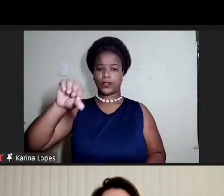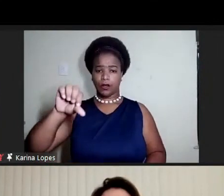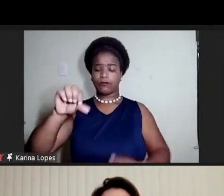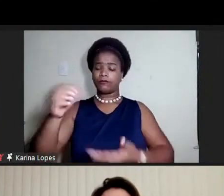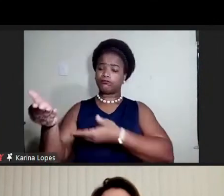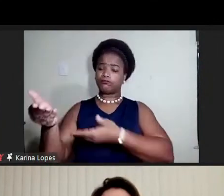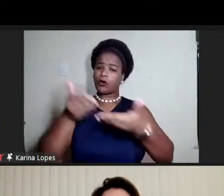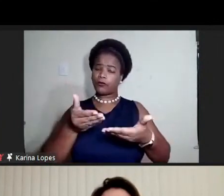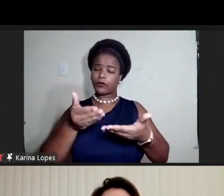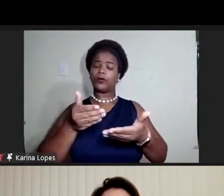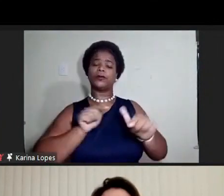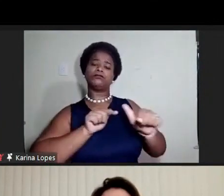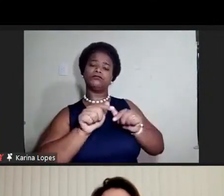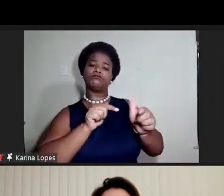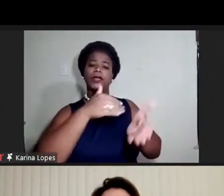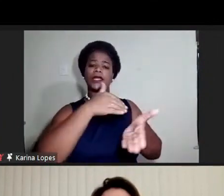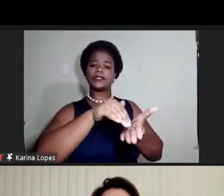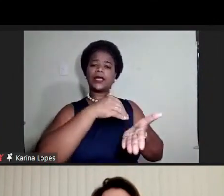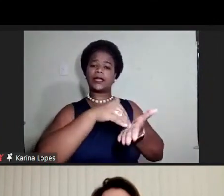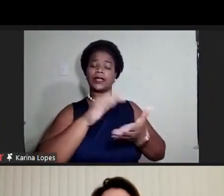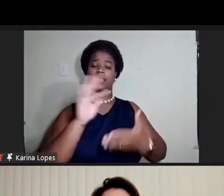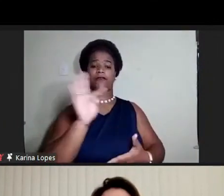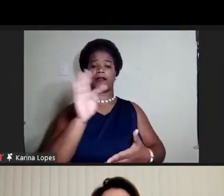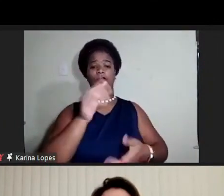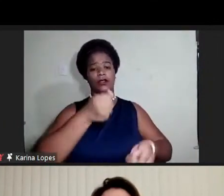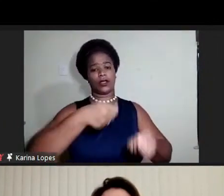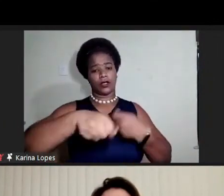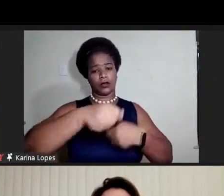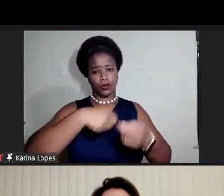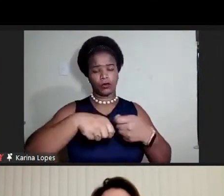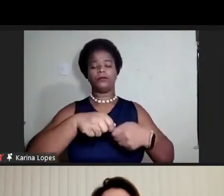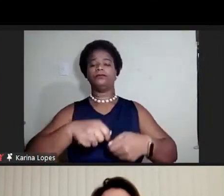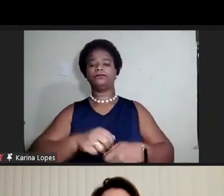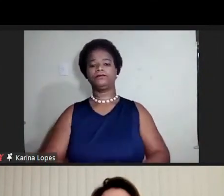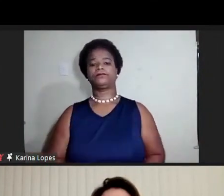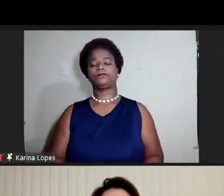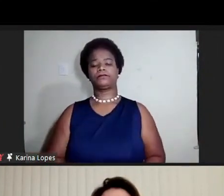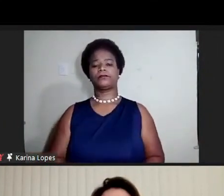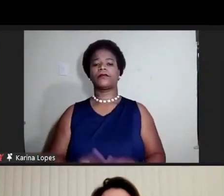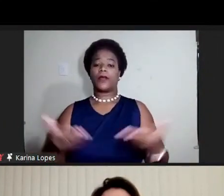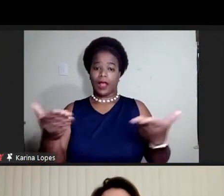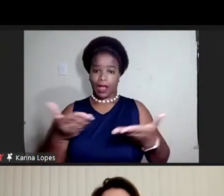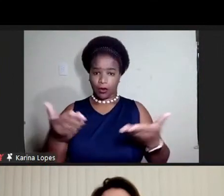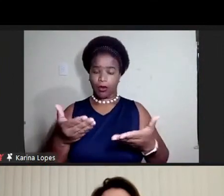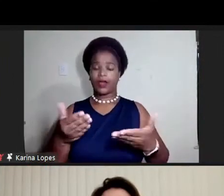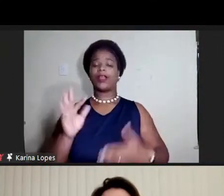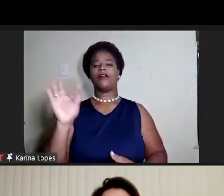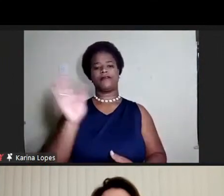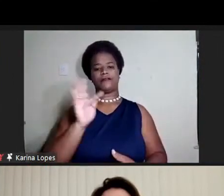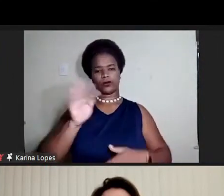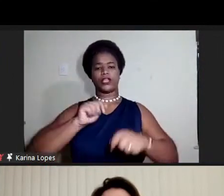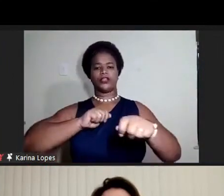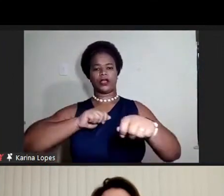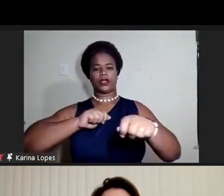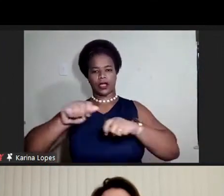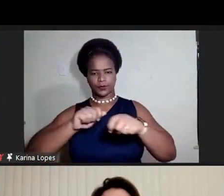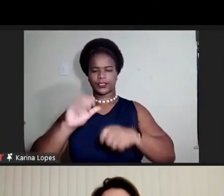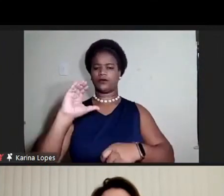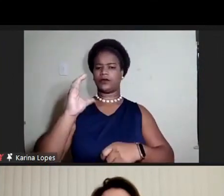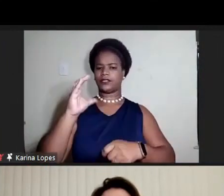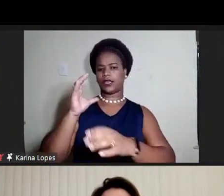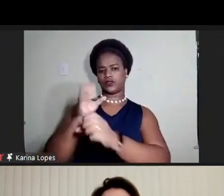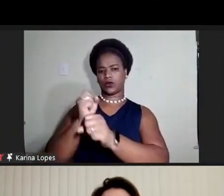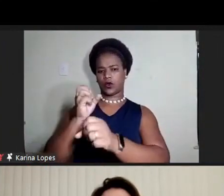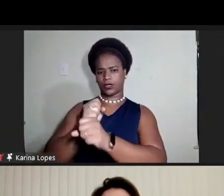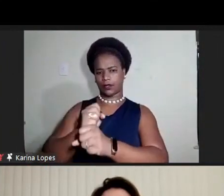secretária da Faculdade de Economia e Administração, atual Faculdade de Administração e Ciências Contábeis, na gestão